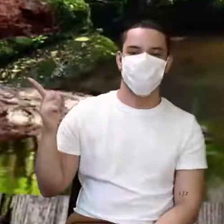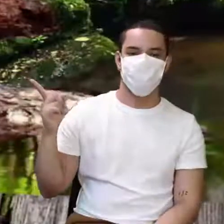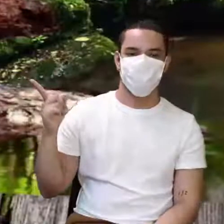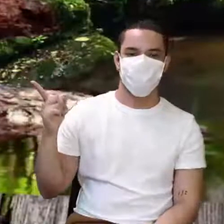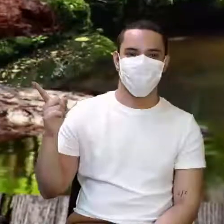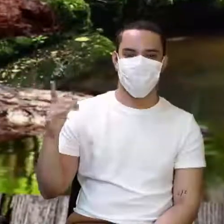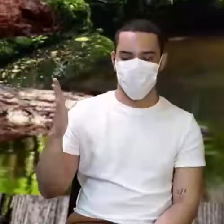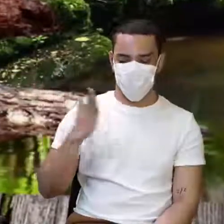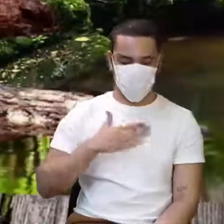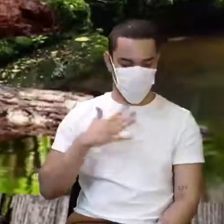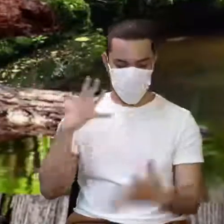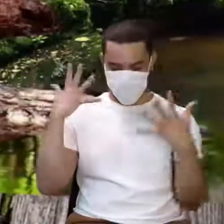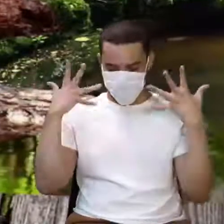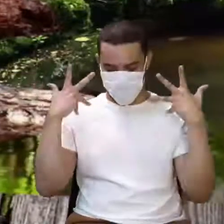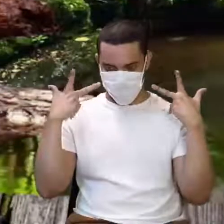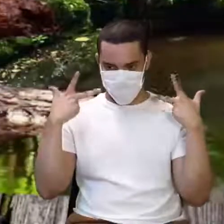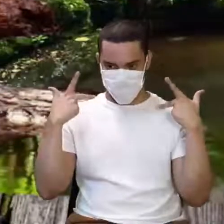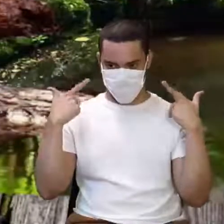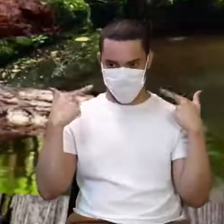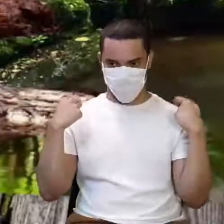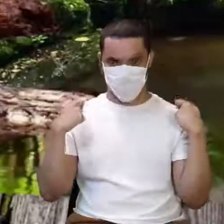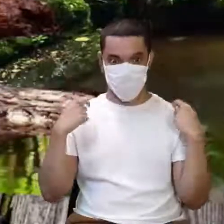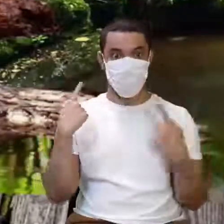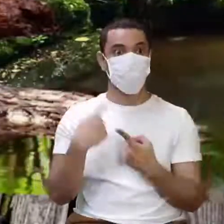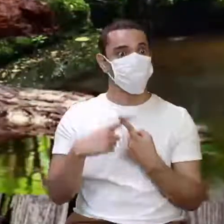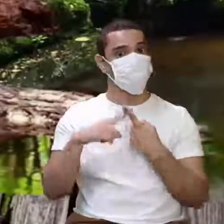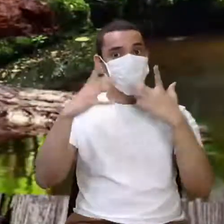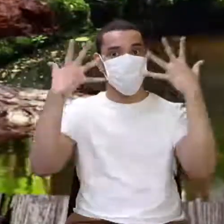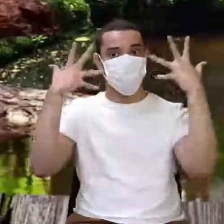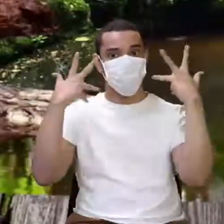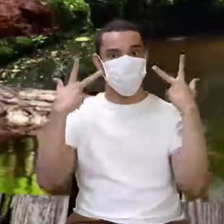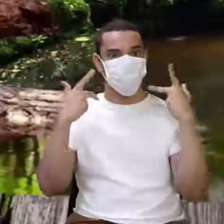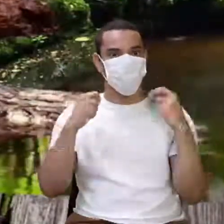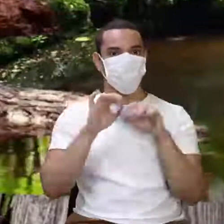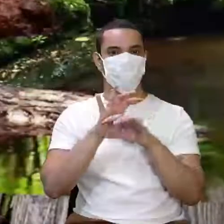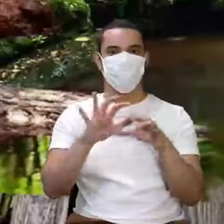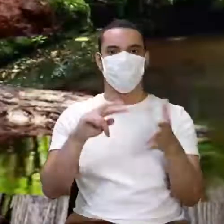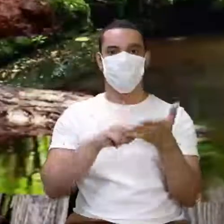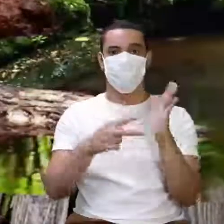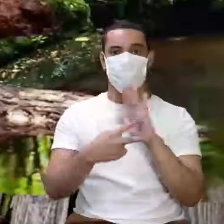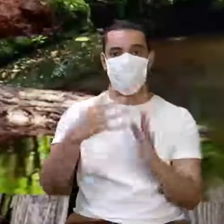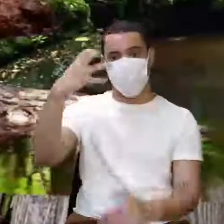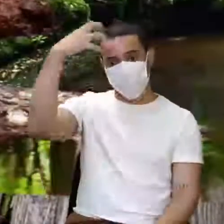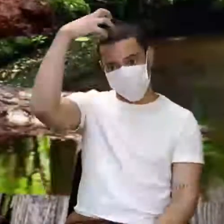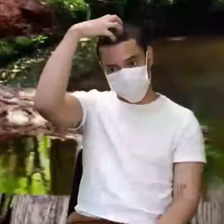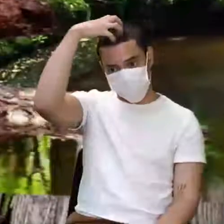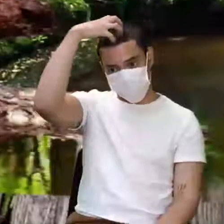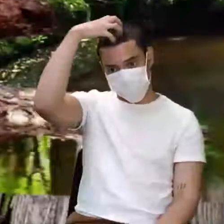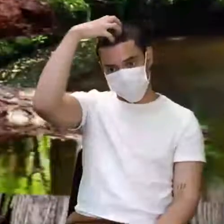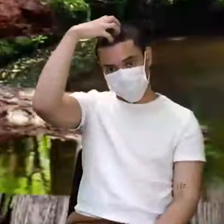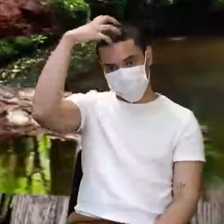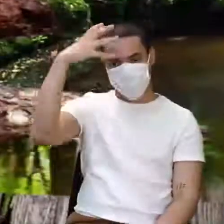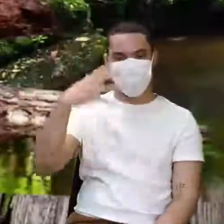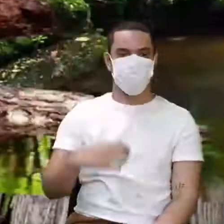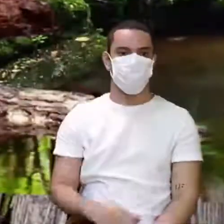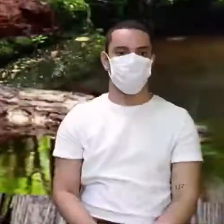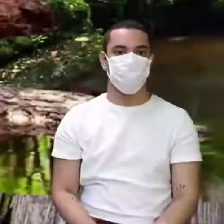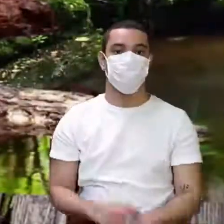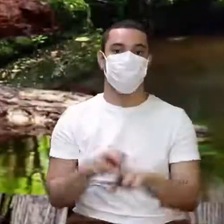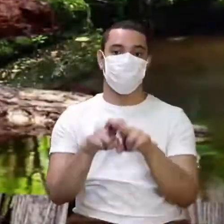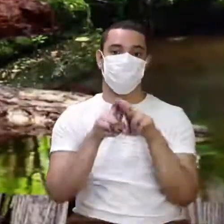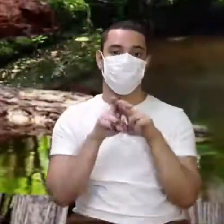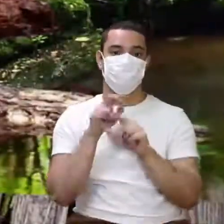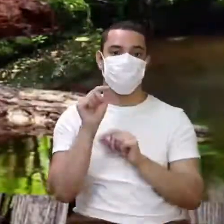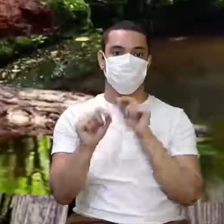você? Pleno? Leão tem isso, né, gente? Ele é o rei da selva, né? Belíssimo. Então,